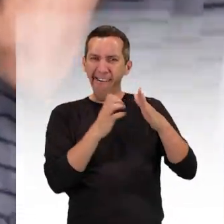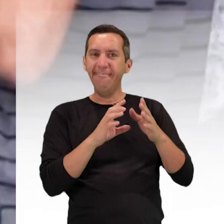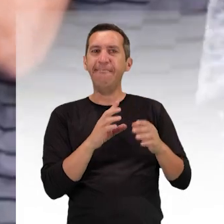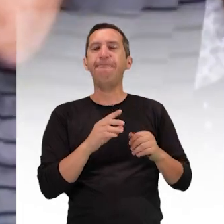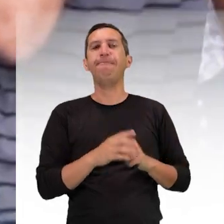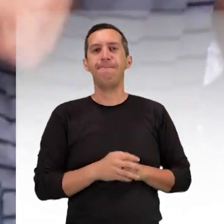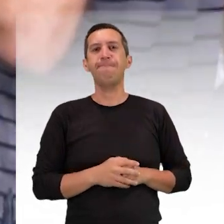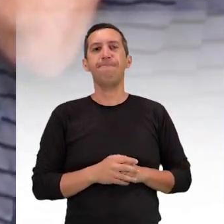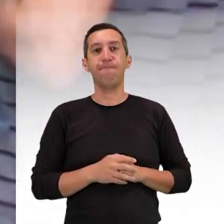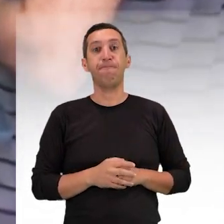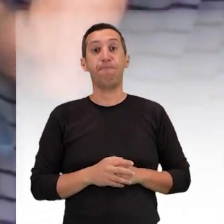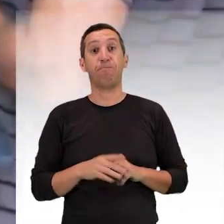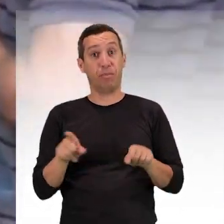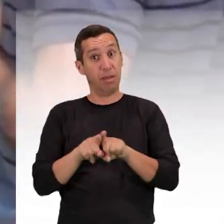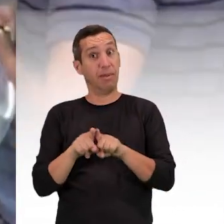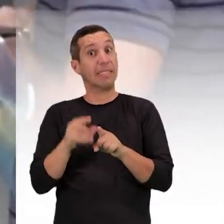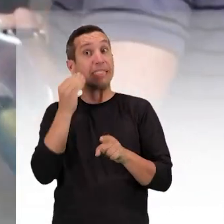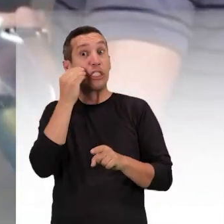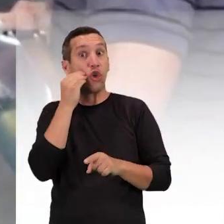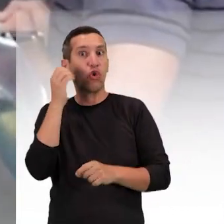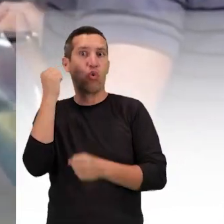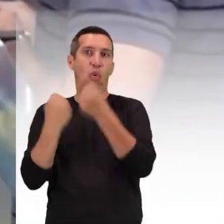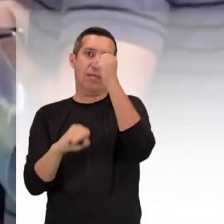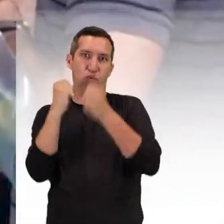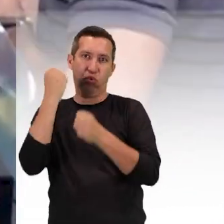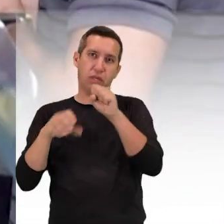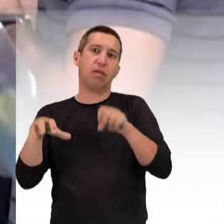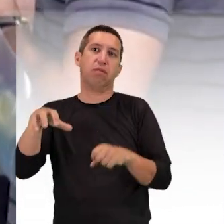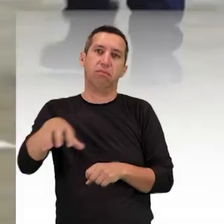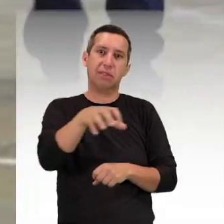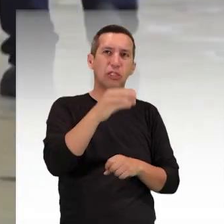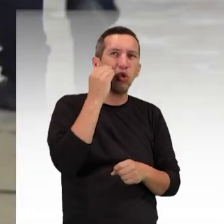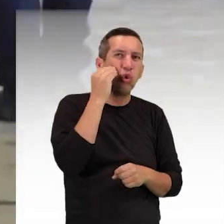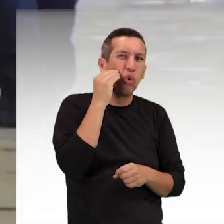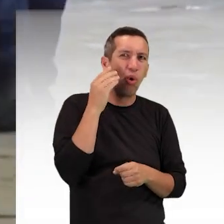produção isso nós sentamos também com a indústria, toda a indústria,